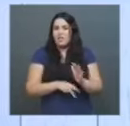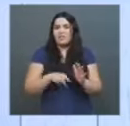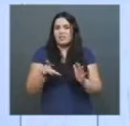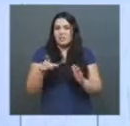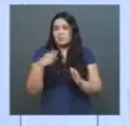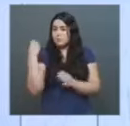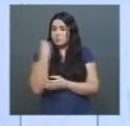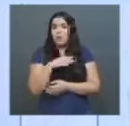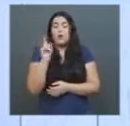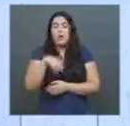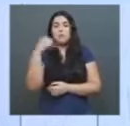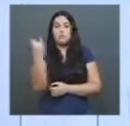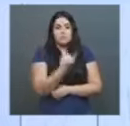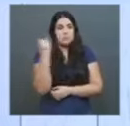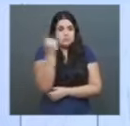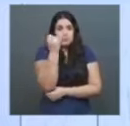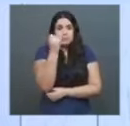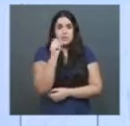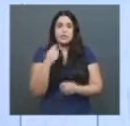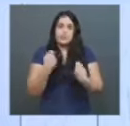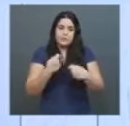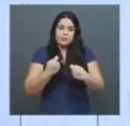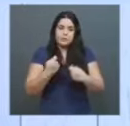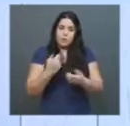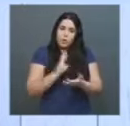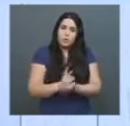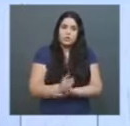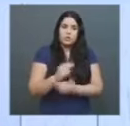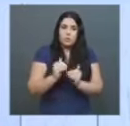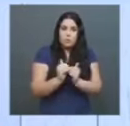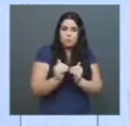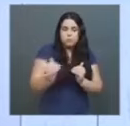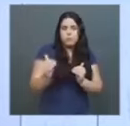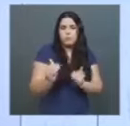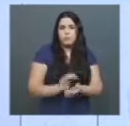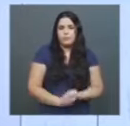são muito importantes que sejam estendidas para a atenção básica.